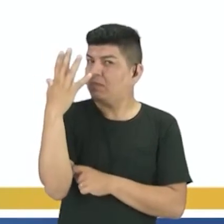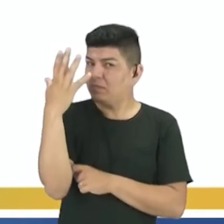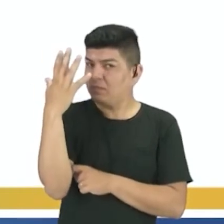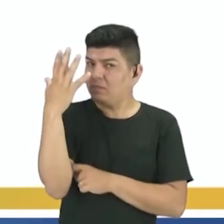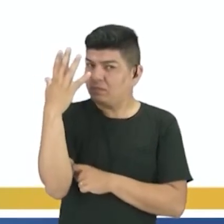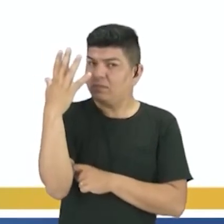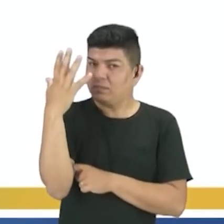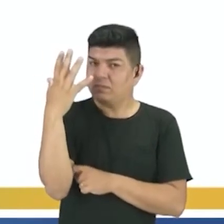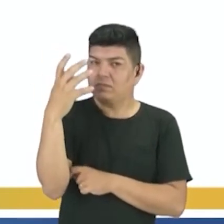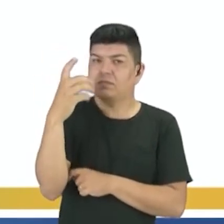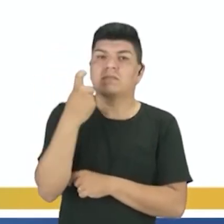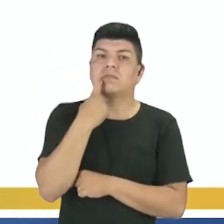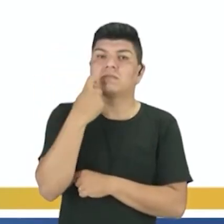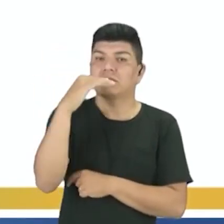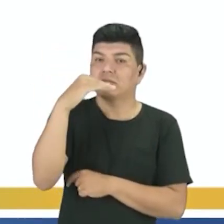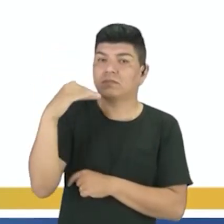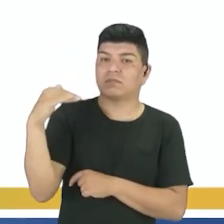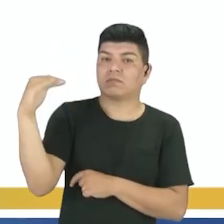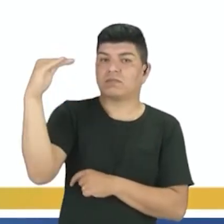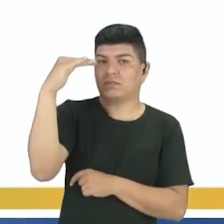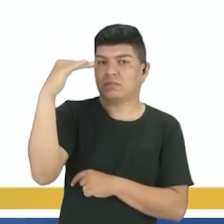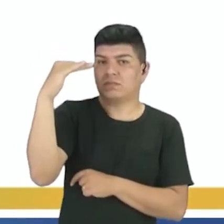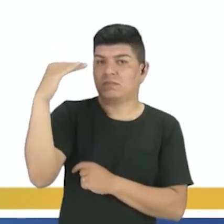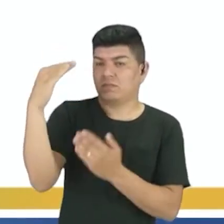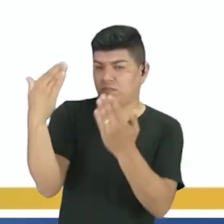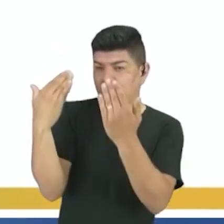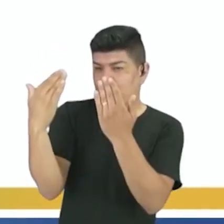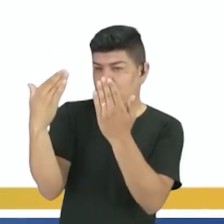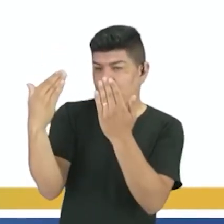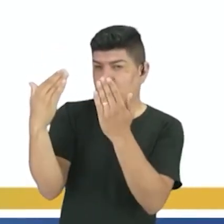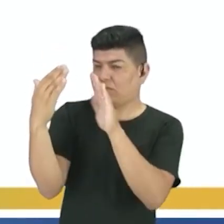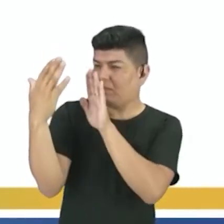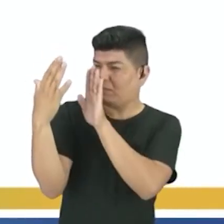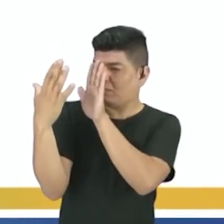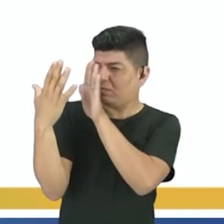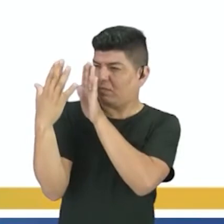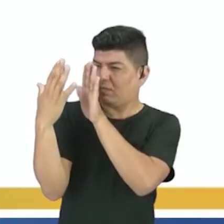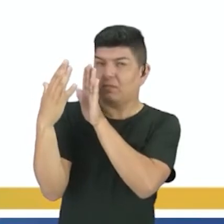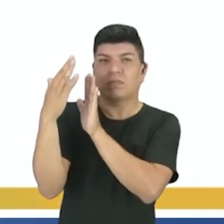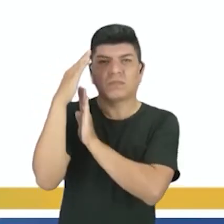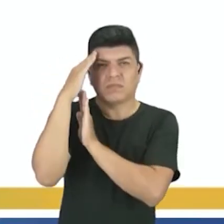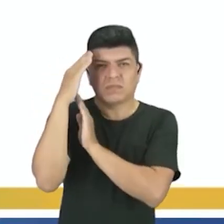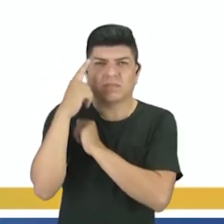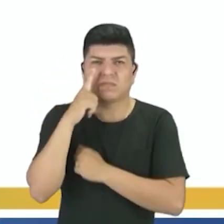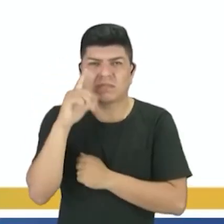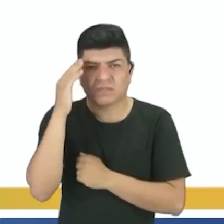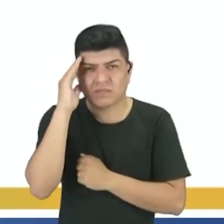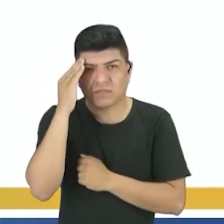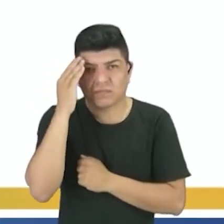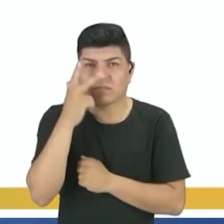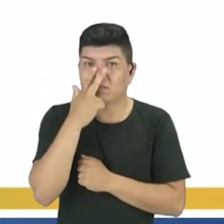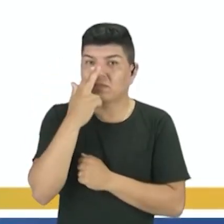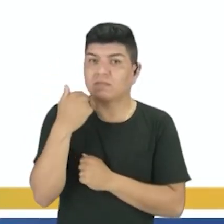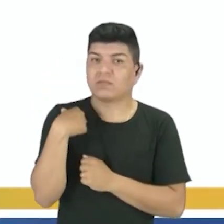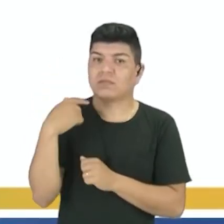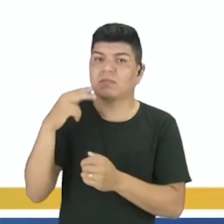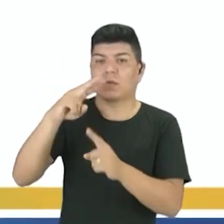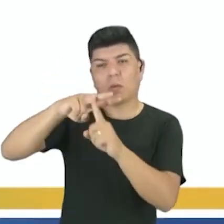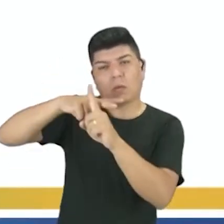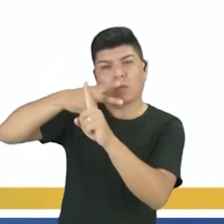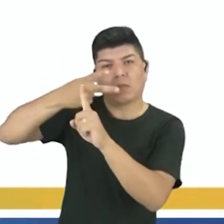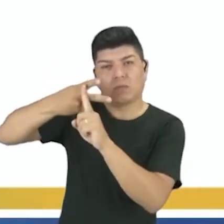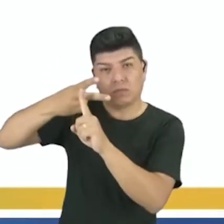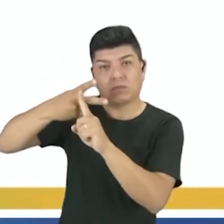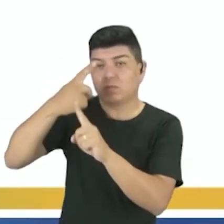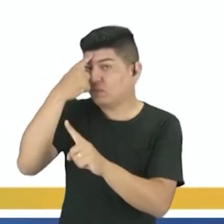peguei o peixinho de cima e refleti em relação a esse espelho. Você consegue entender? Parece que você dobrou, né, a imagem